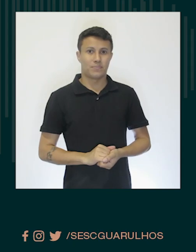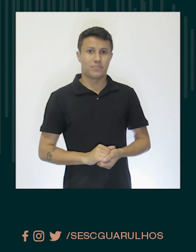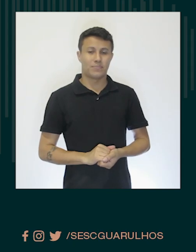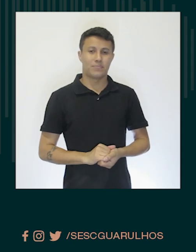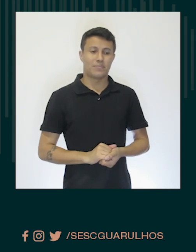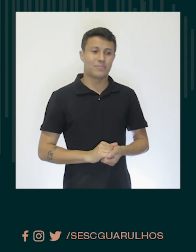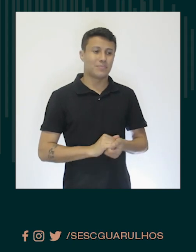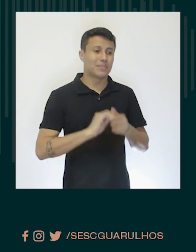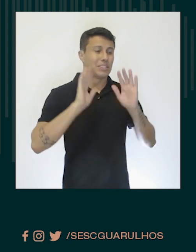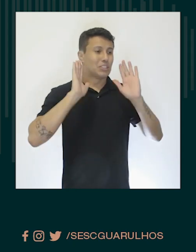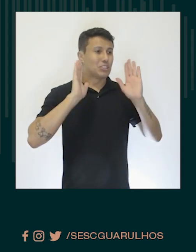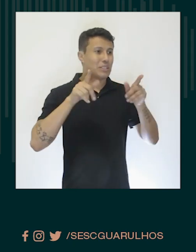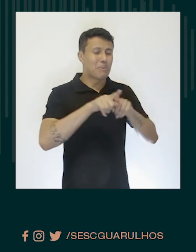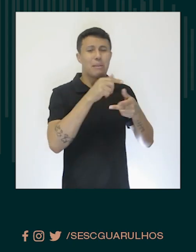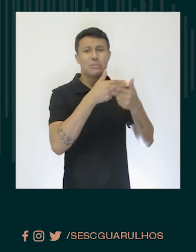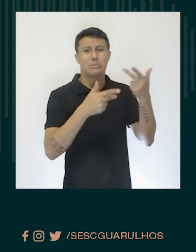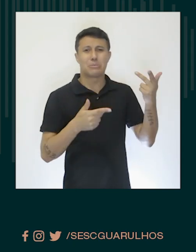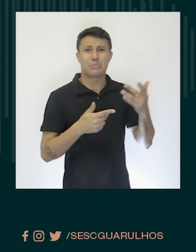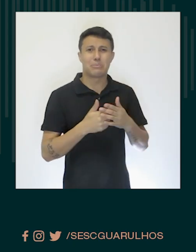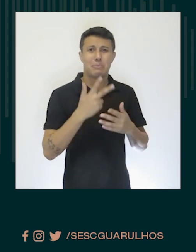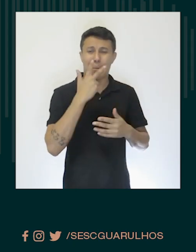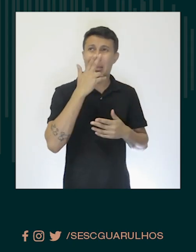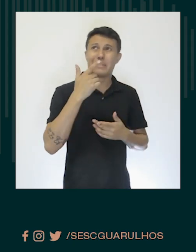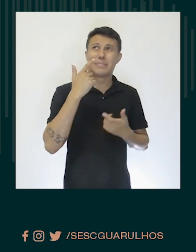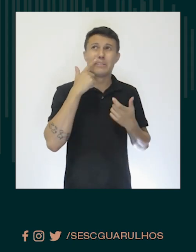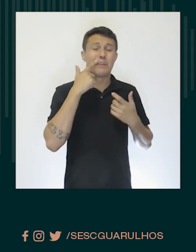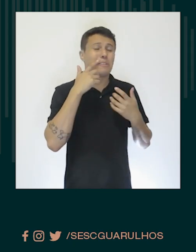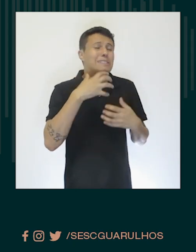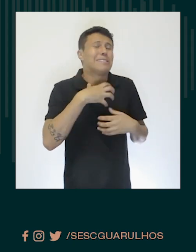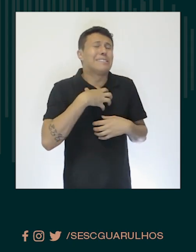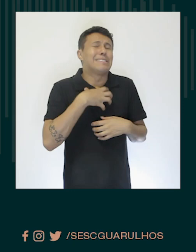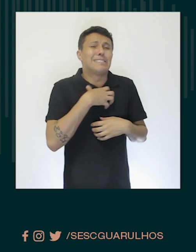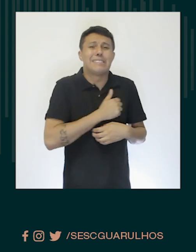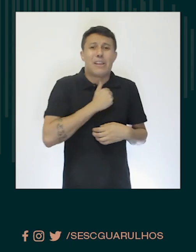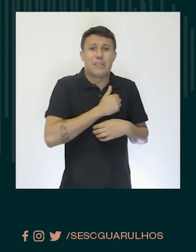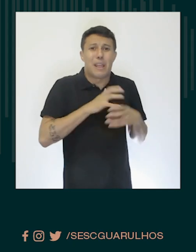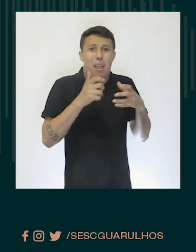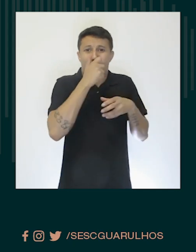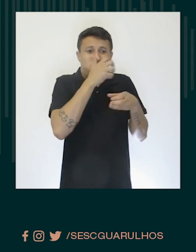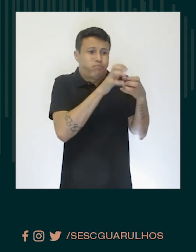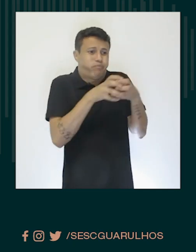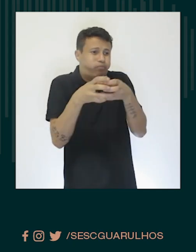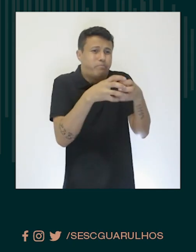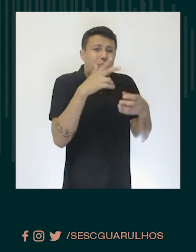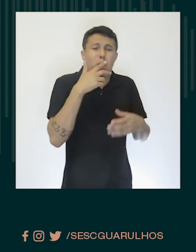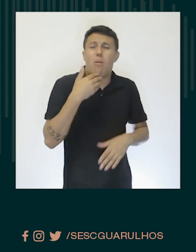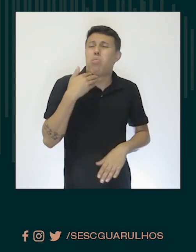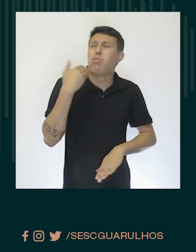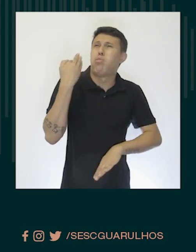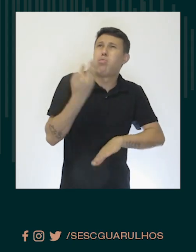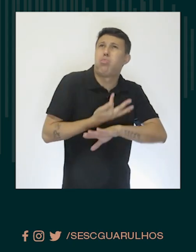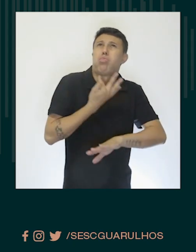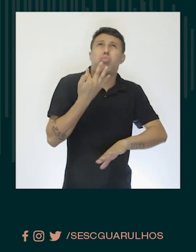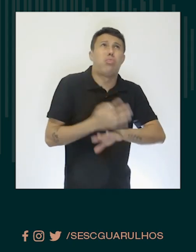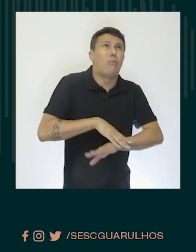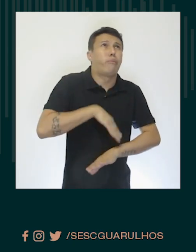de aglomeração, tá ligado? Ah, eu sinto falta da aglomeração. E vocês? Tô cansado